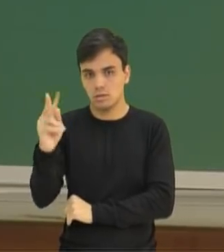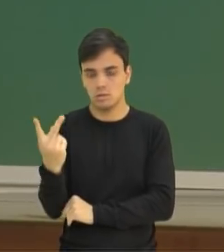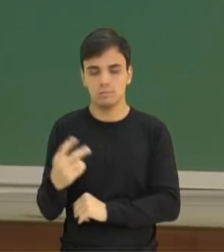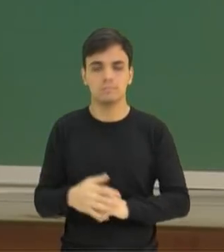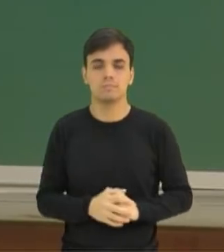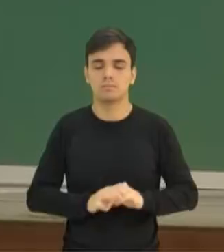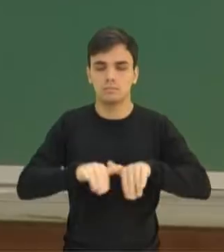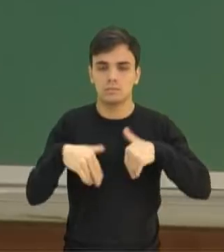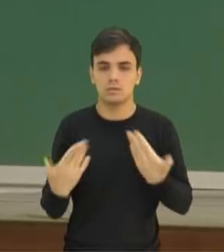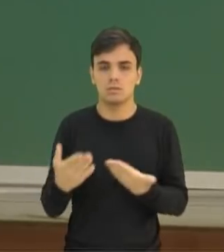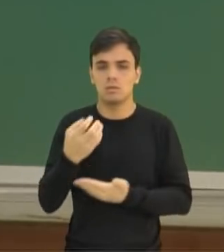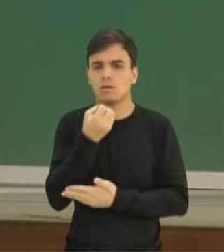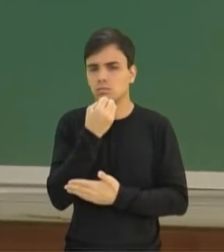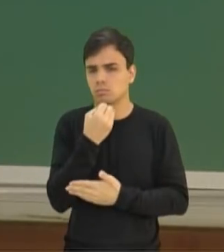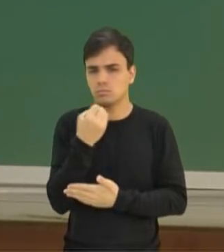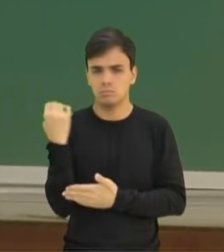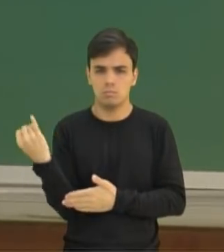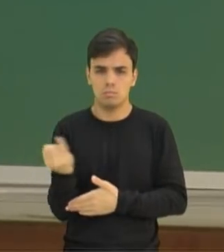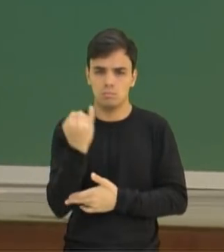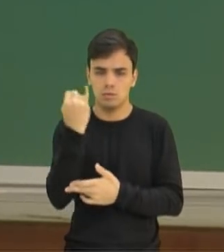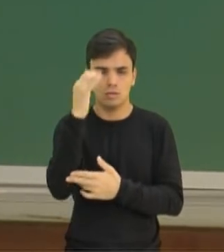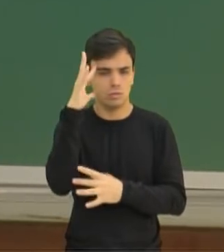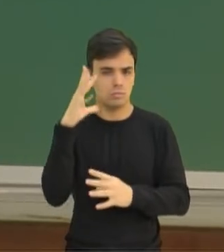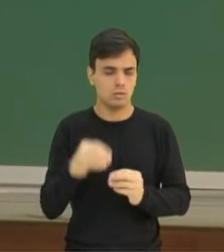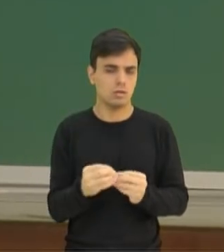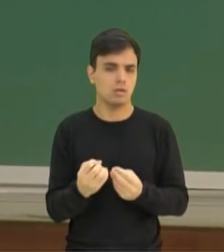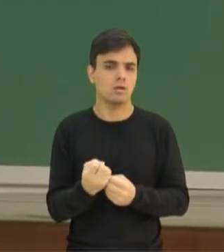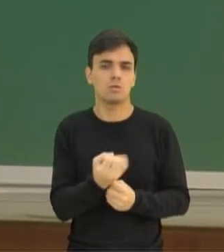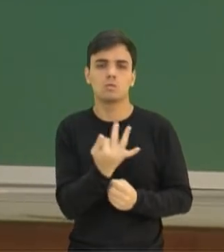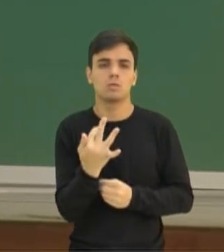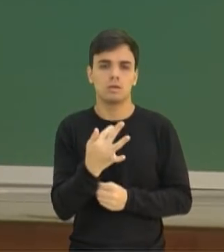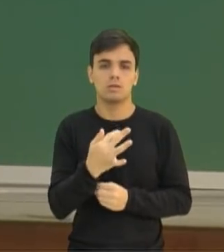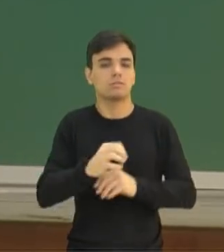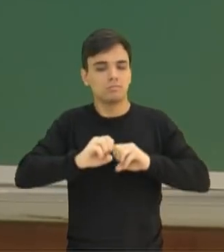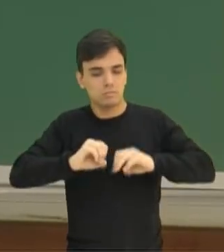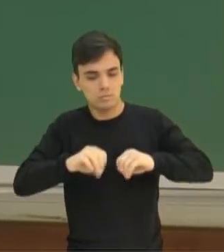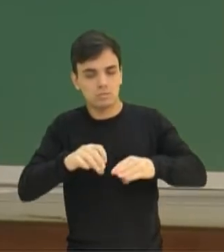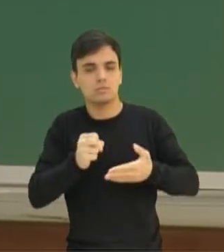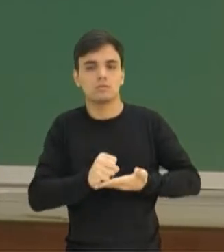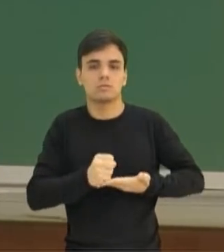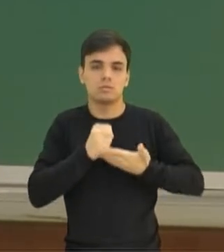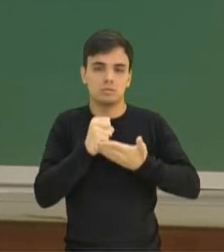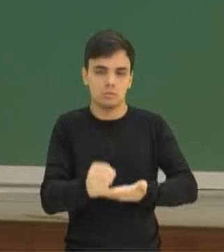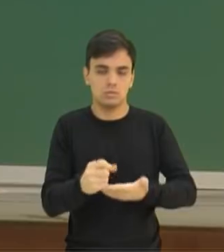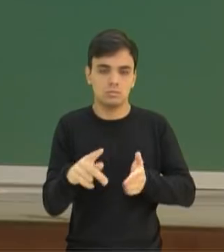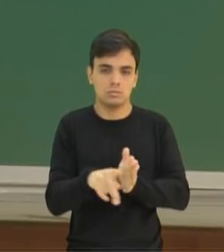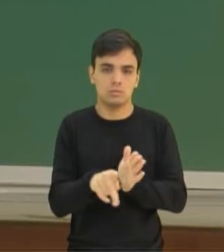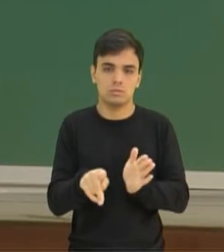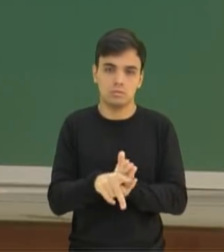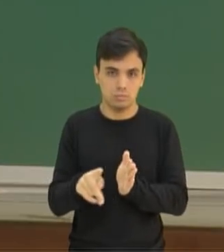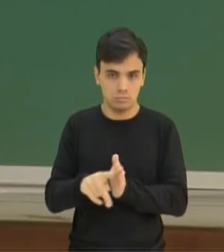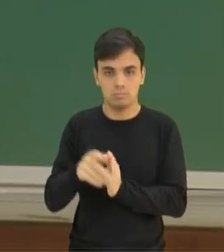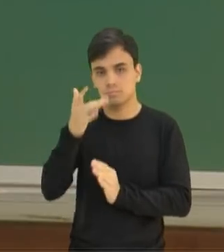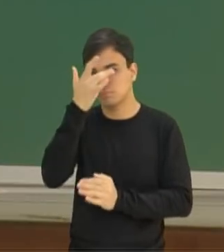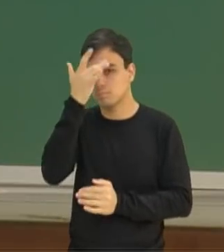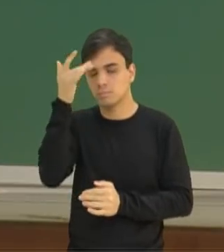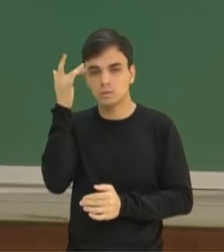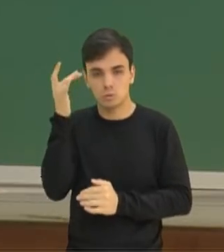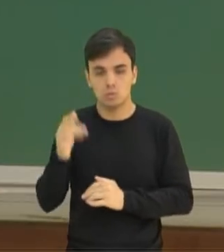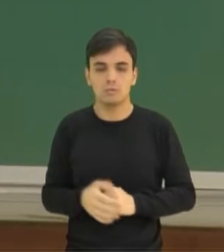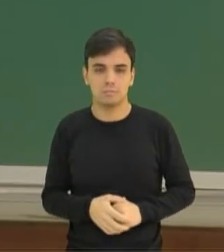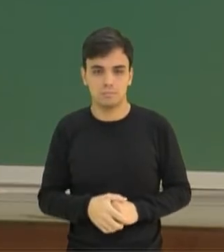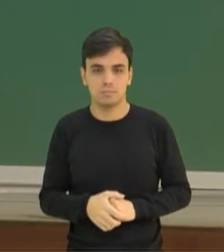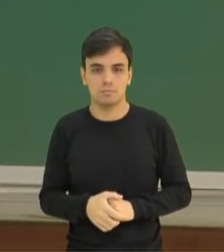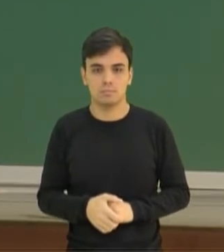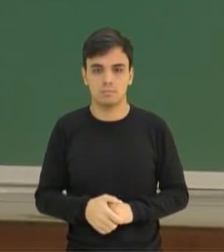Então, bem importante entender ali o quanto a educação contribui para a qualidade de vida das pessoas, né? Porque